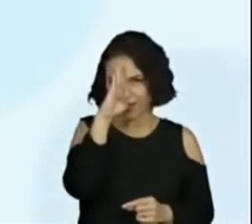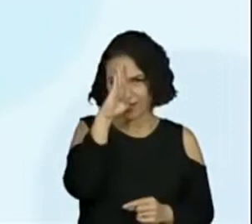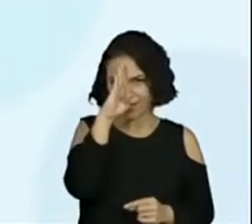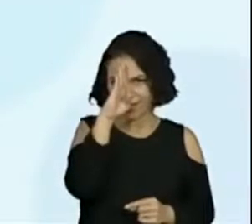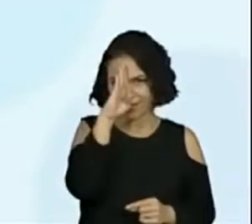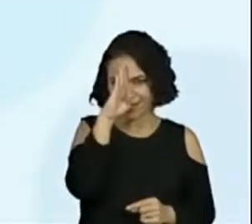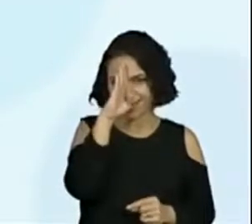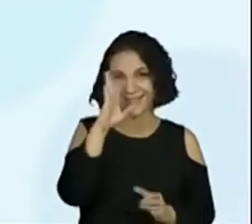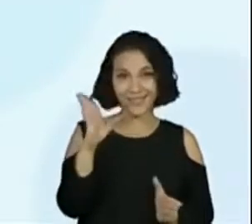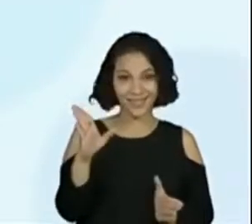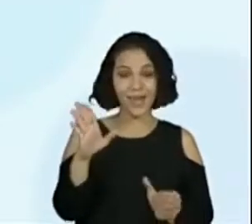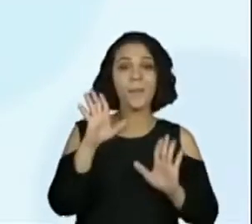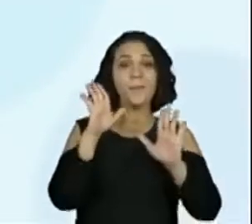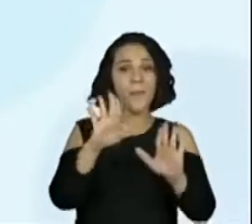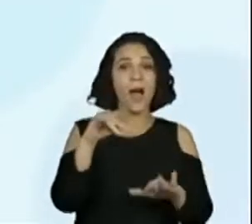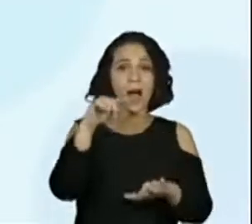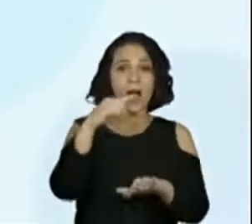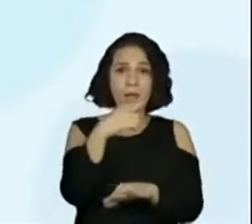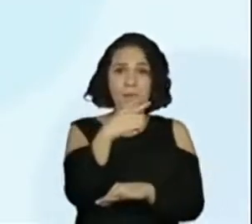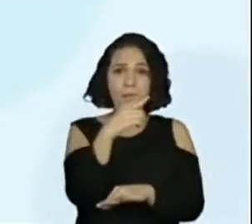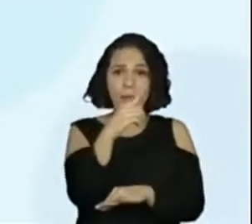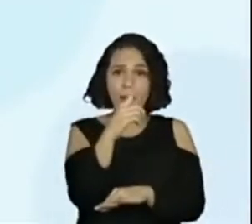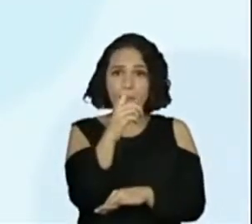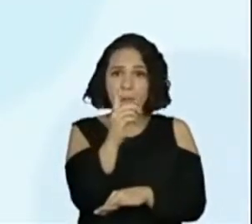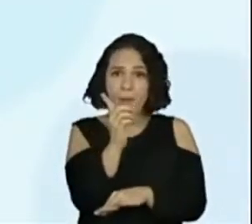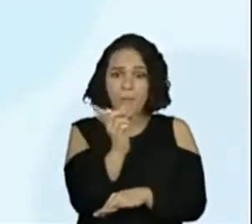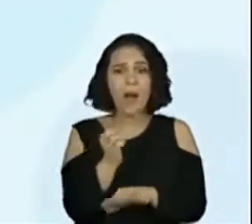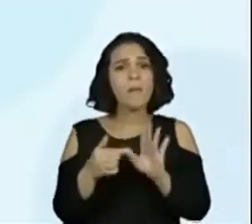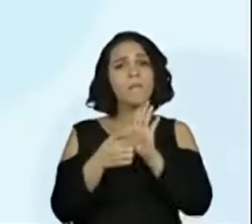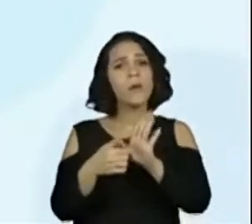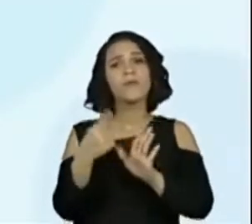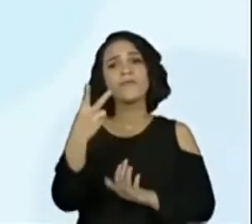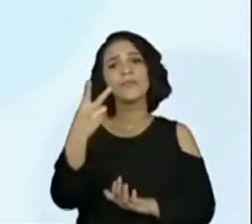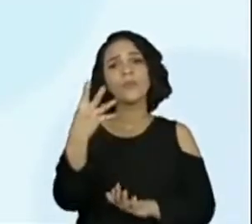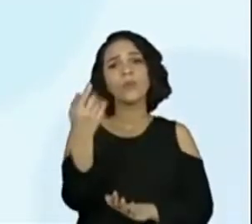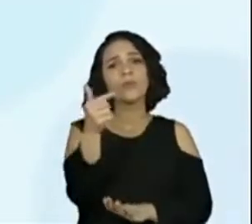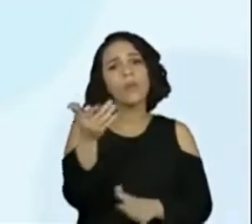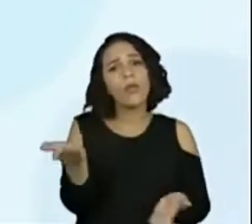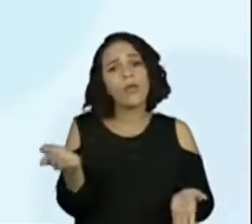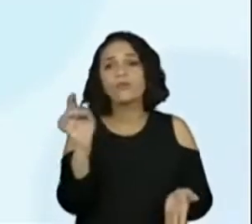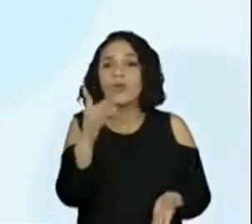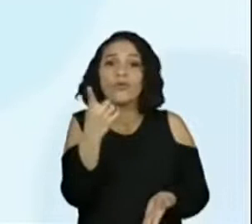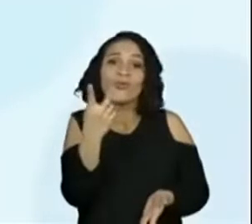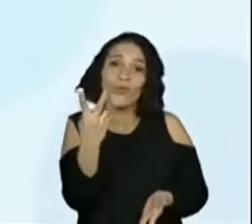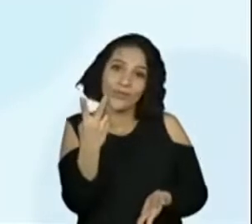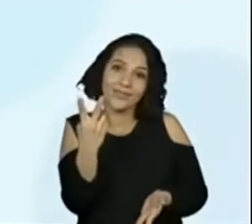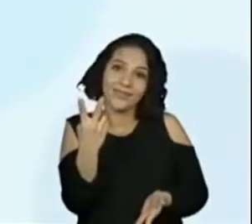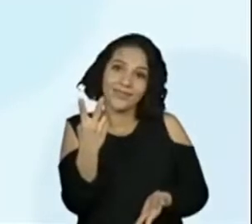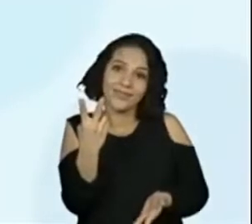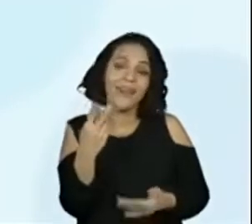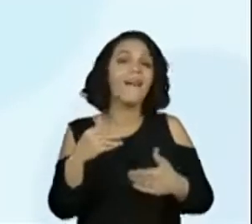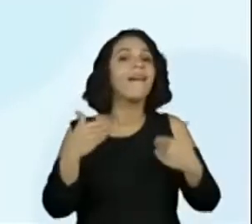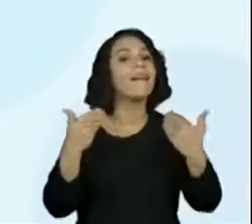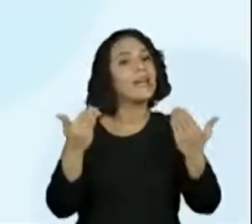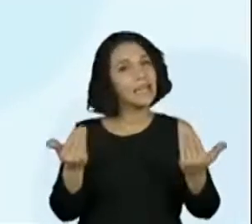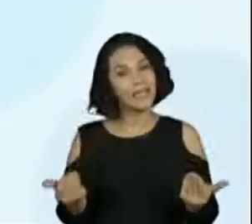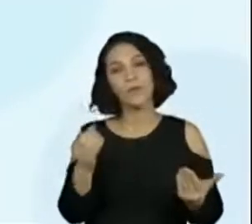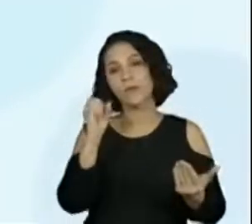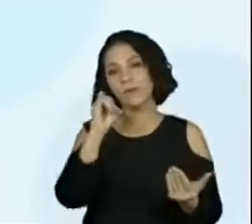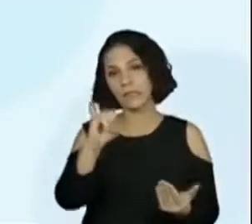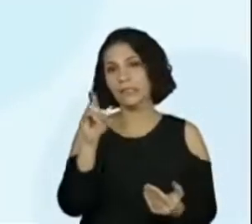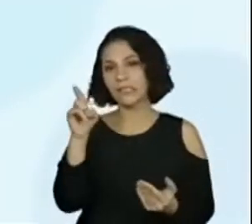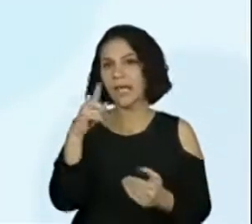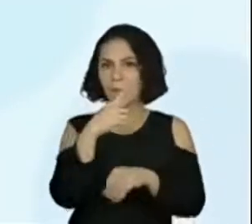ponteiro, ele não mostra 24, ele mostra 12. Como que a gente representa as 15 horas no relógio